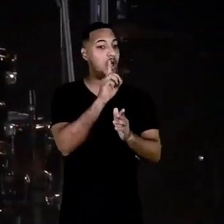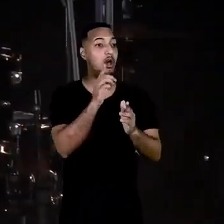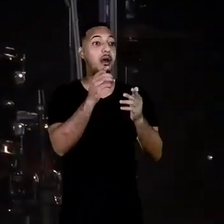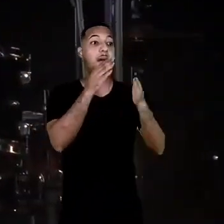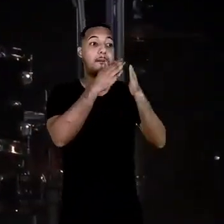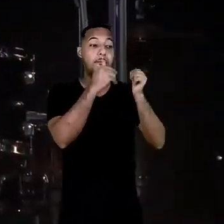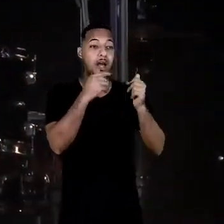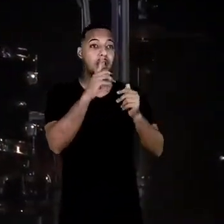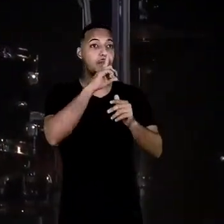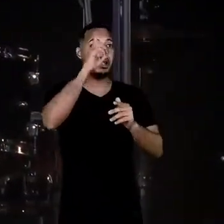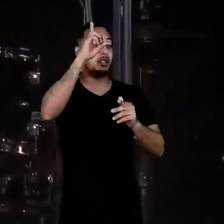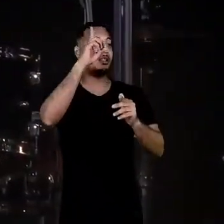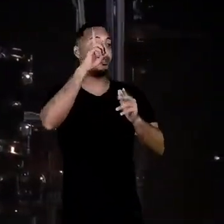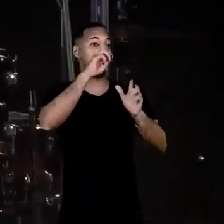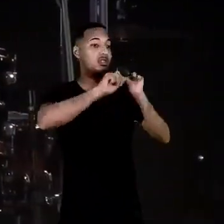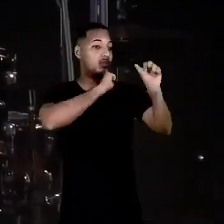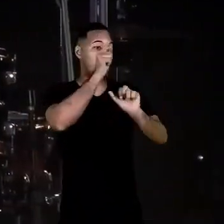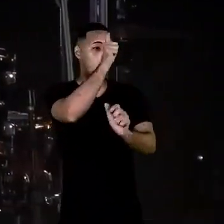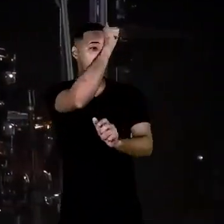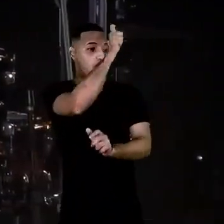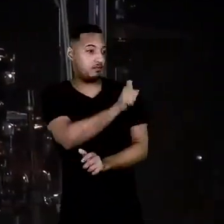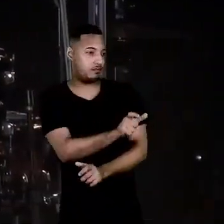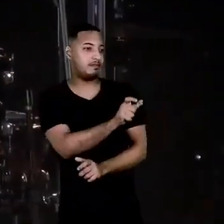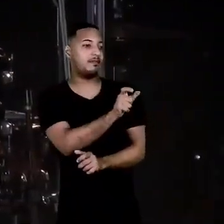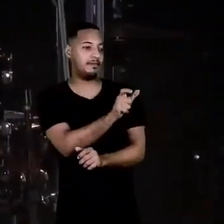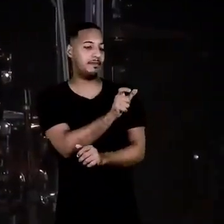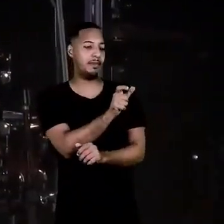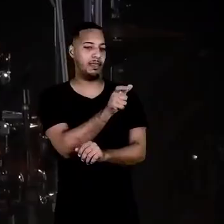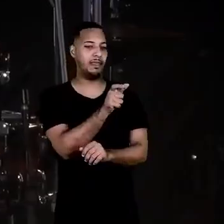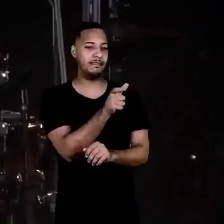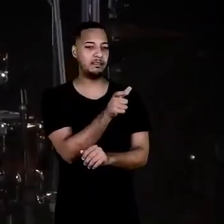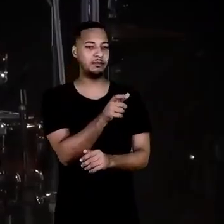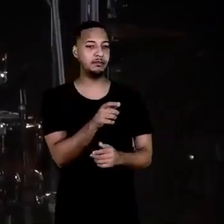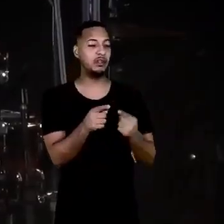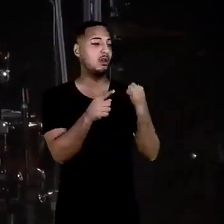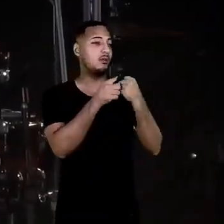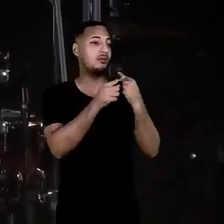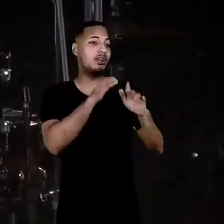relação à circunstância. Porque talvez é você que tem que aprender com ela.